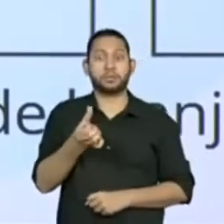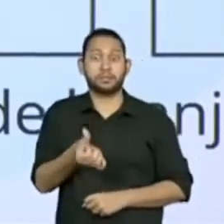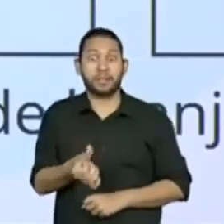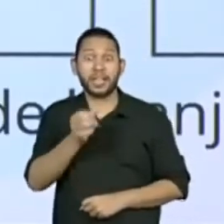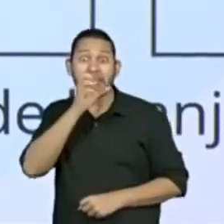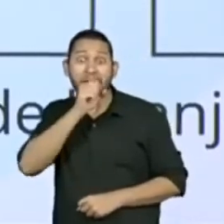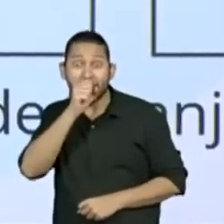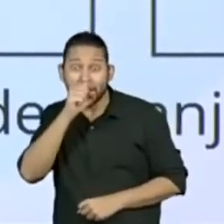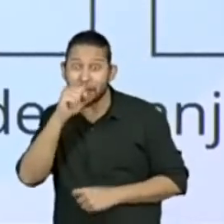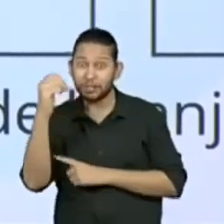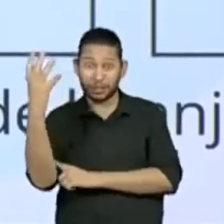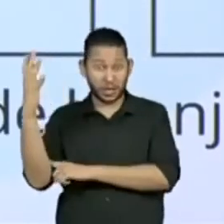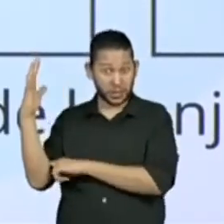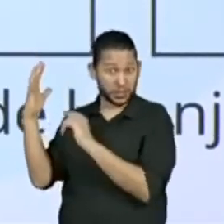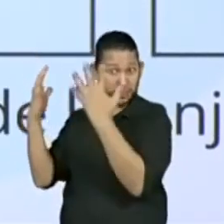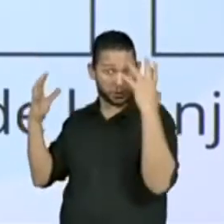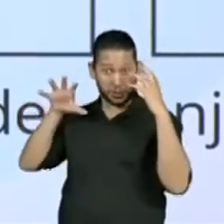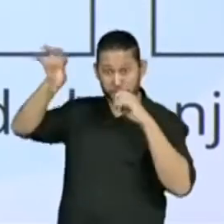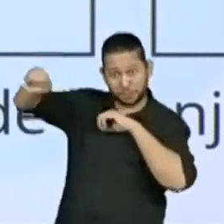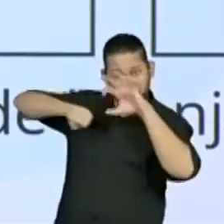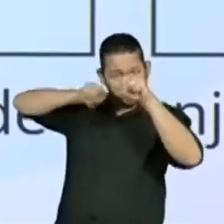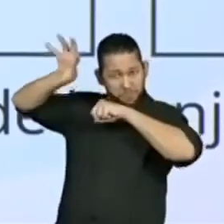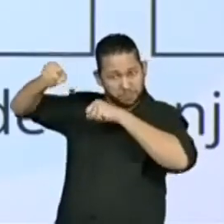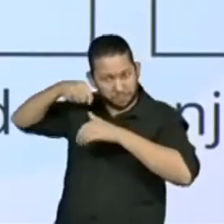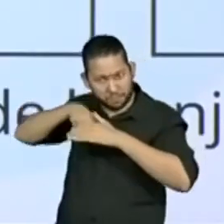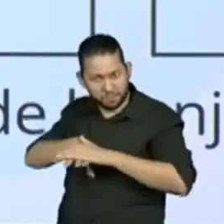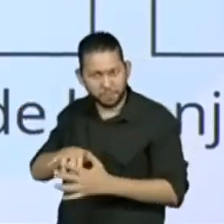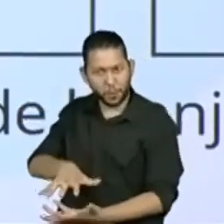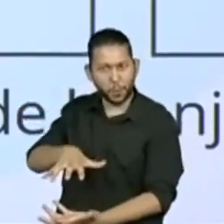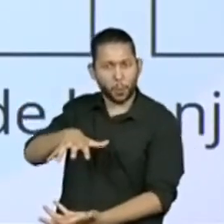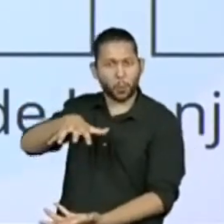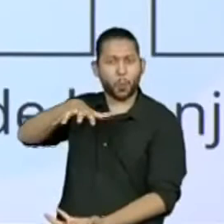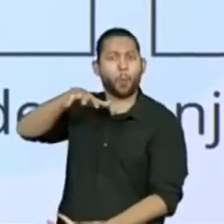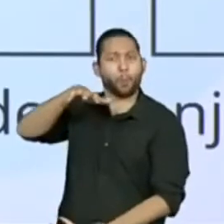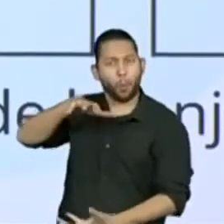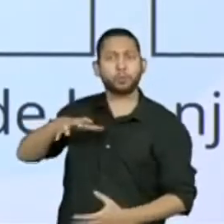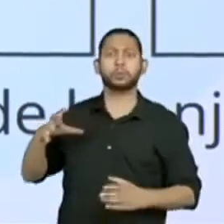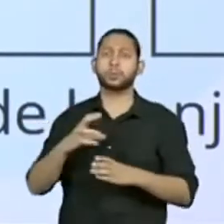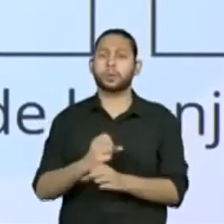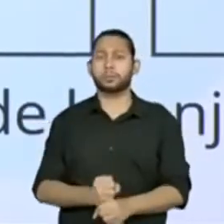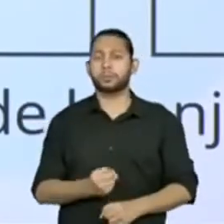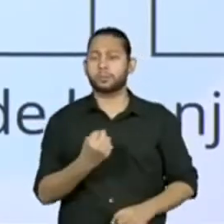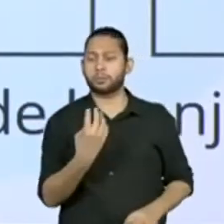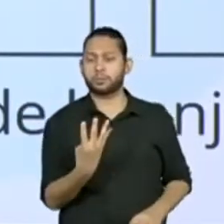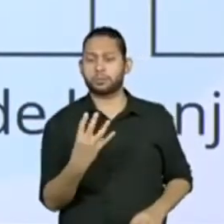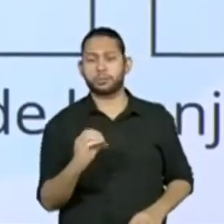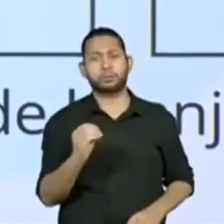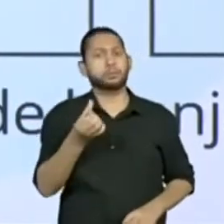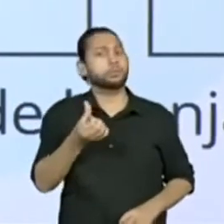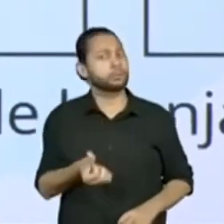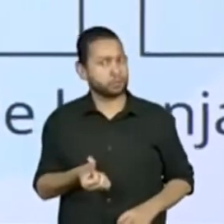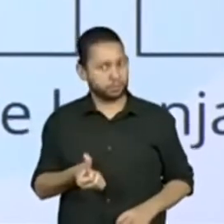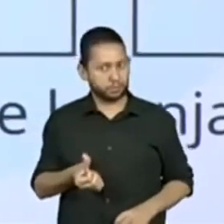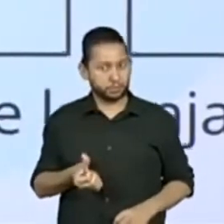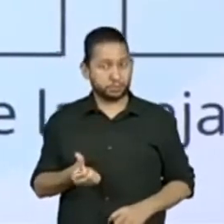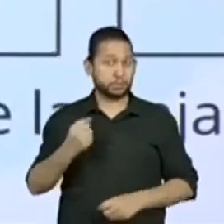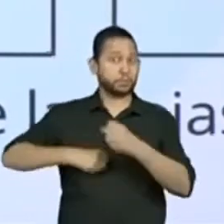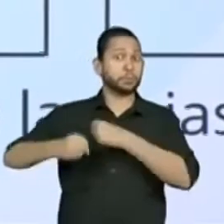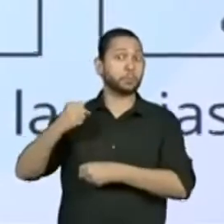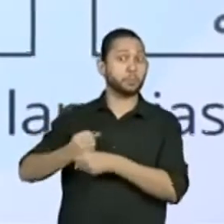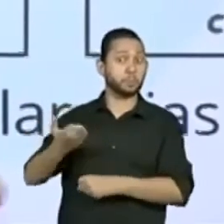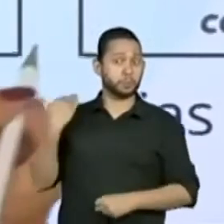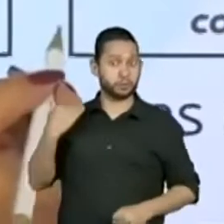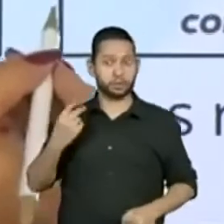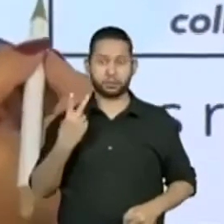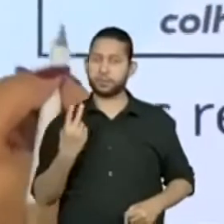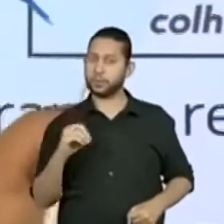laranjas colhidas. Ok, 406 laranjas no mês de março de 2020.